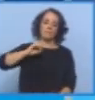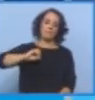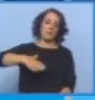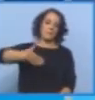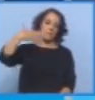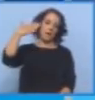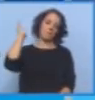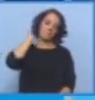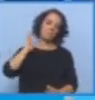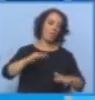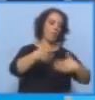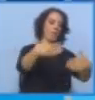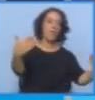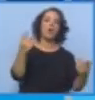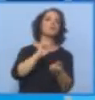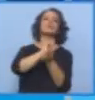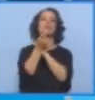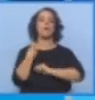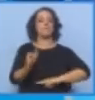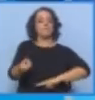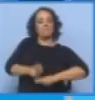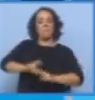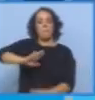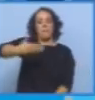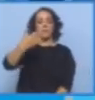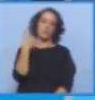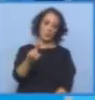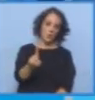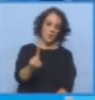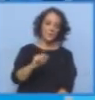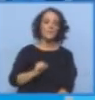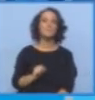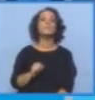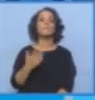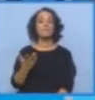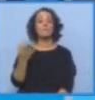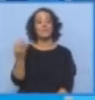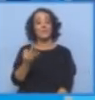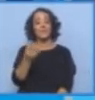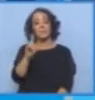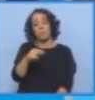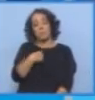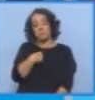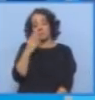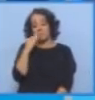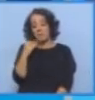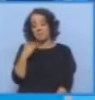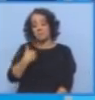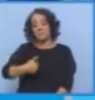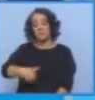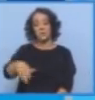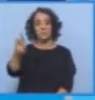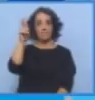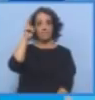a ocupar os diversos lugares que devem ser ocupados. E, de facto, também nós julgo eu, que nos vamos calar e vamos